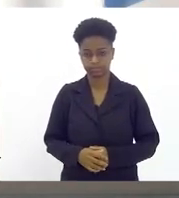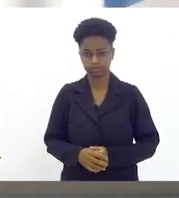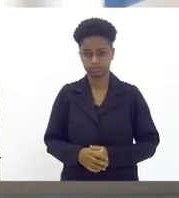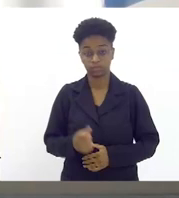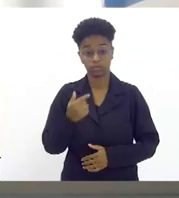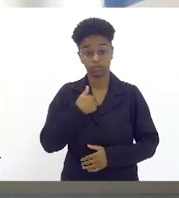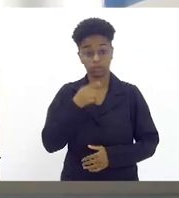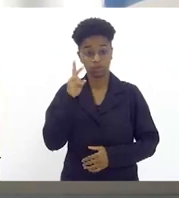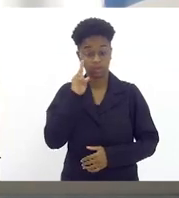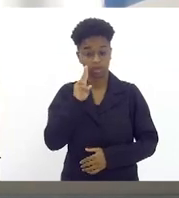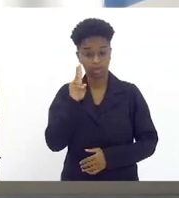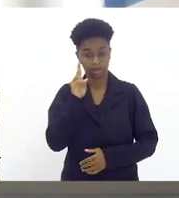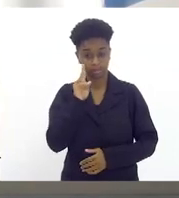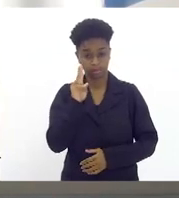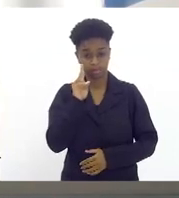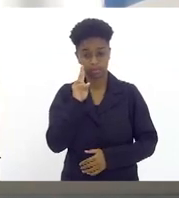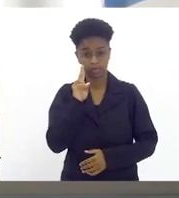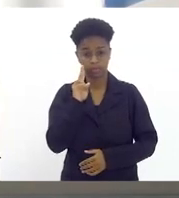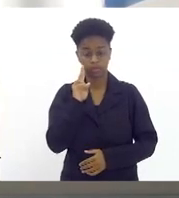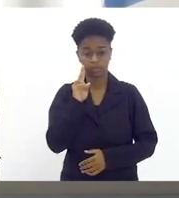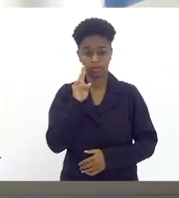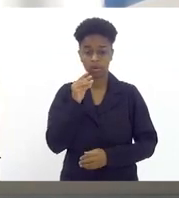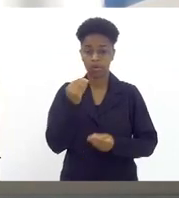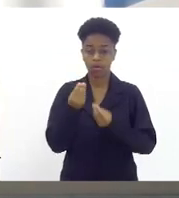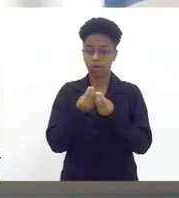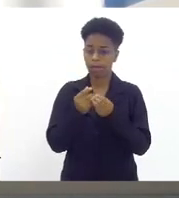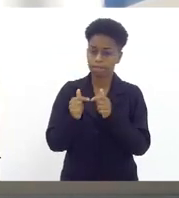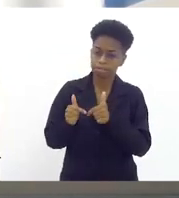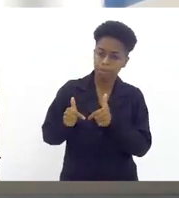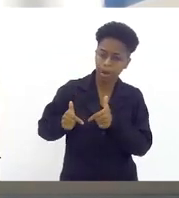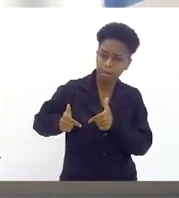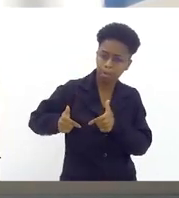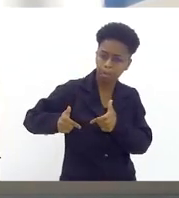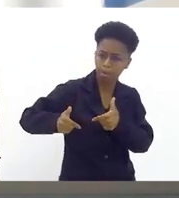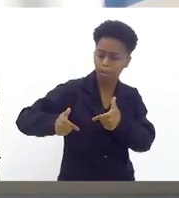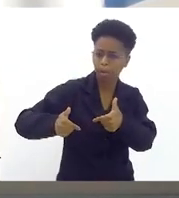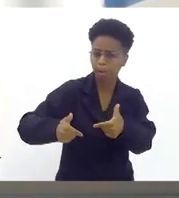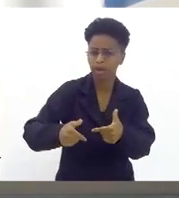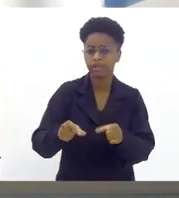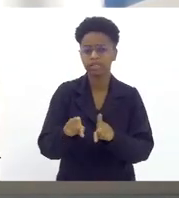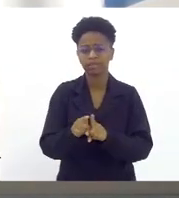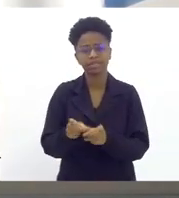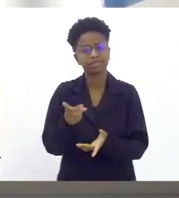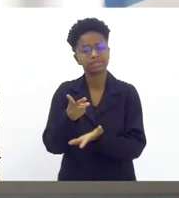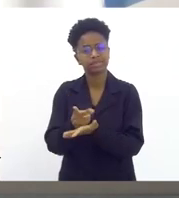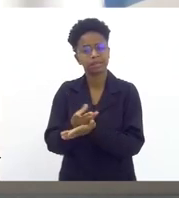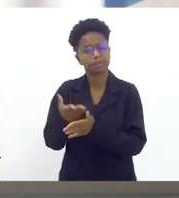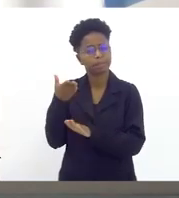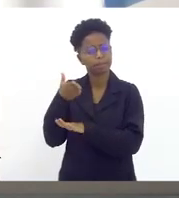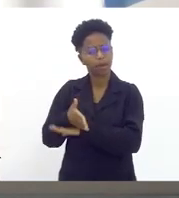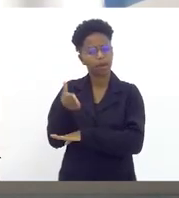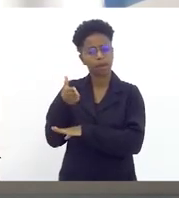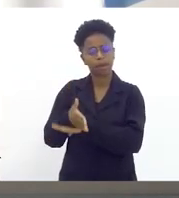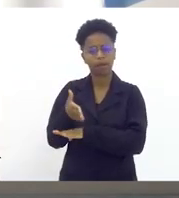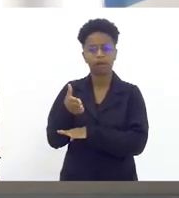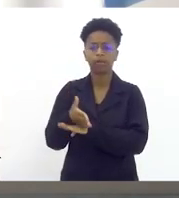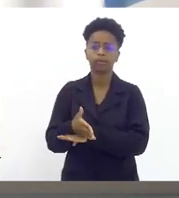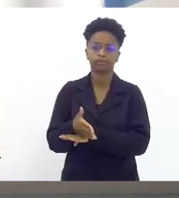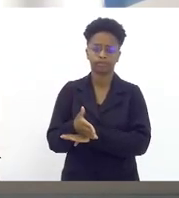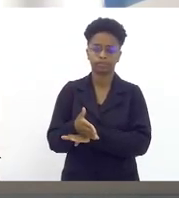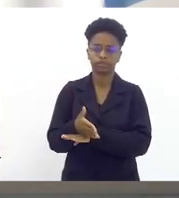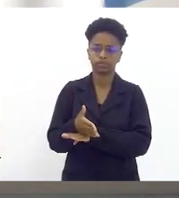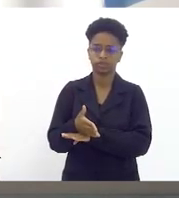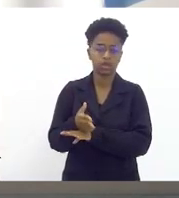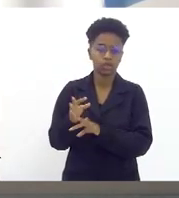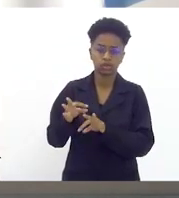Eu lembro da sua combatividade, da sua constante participação em